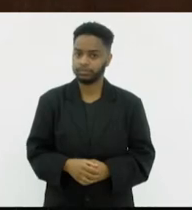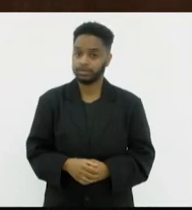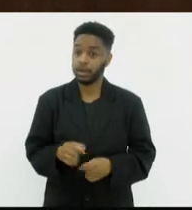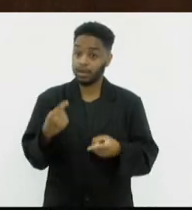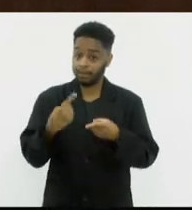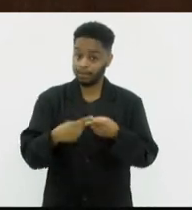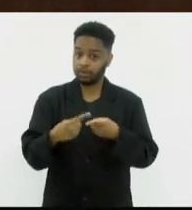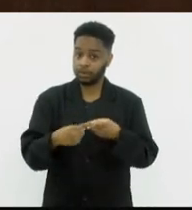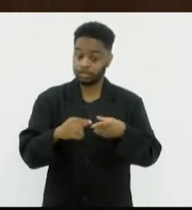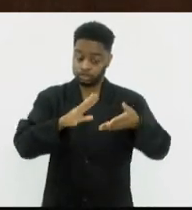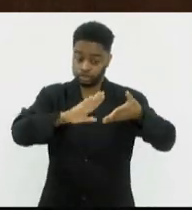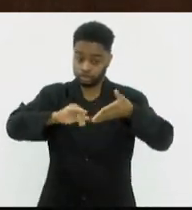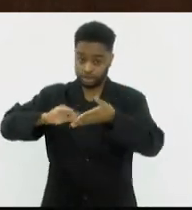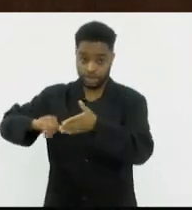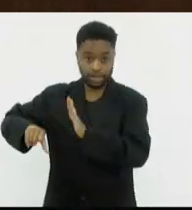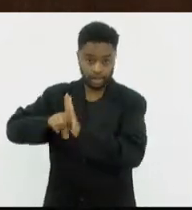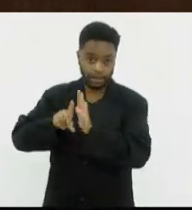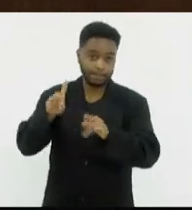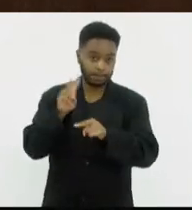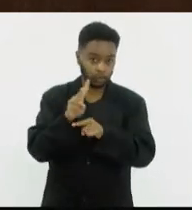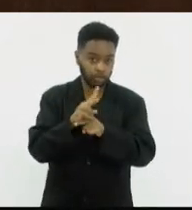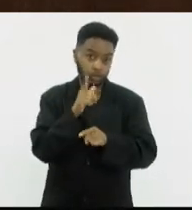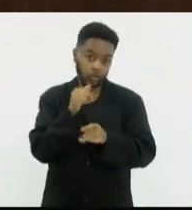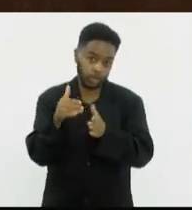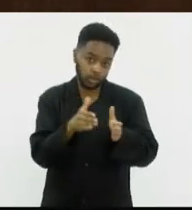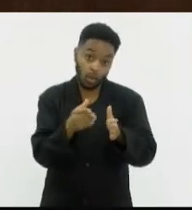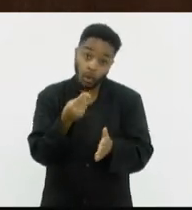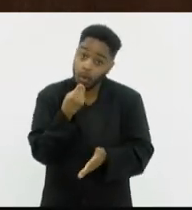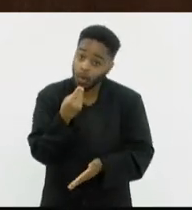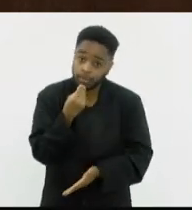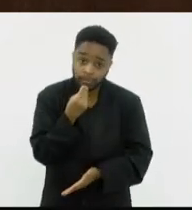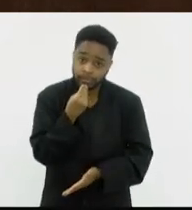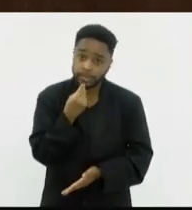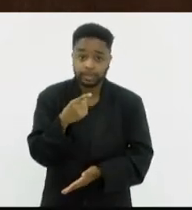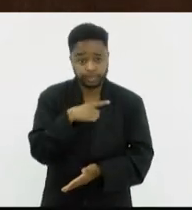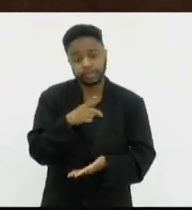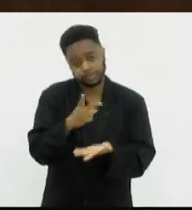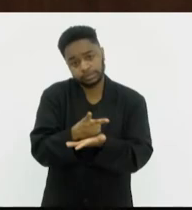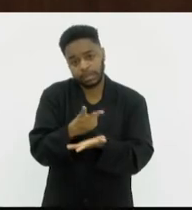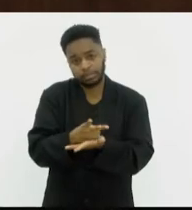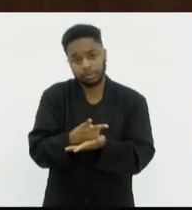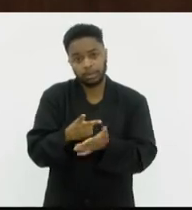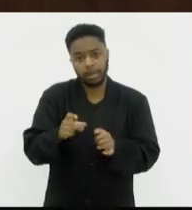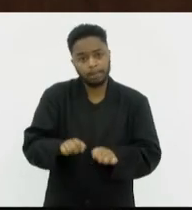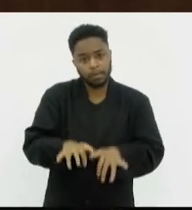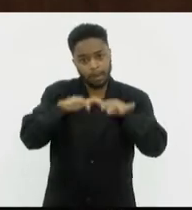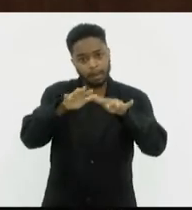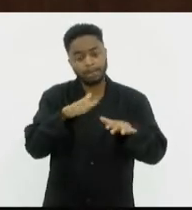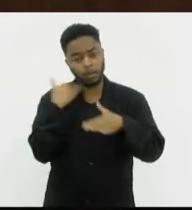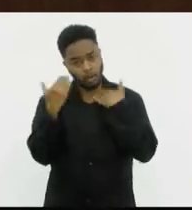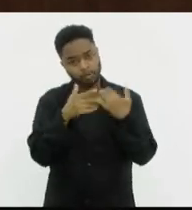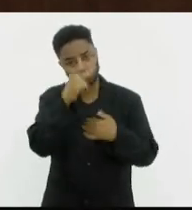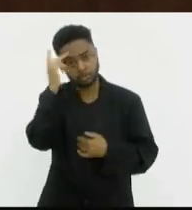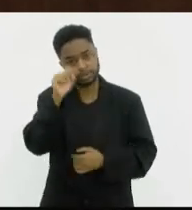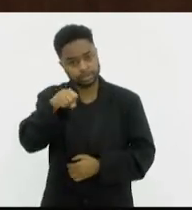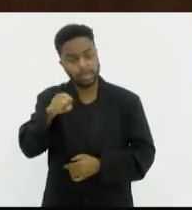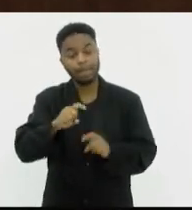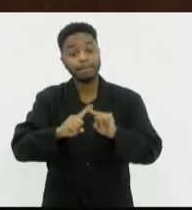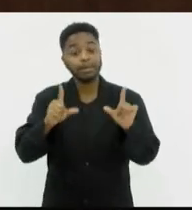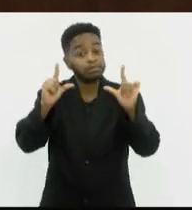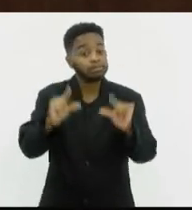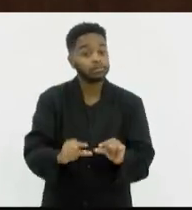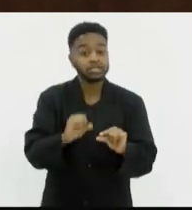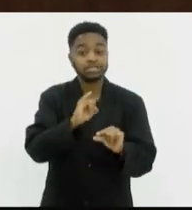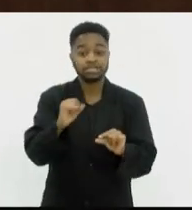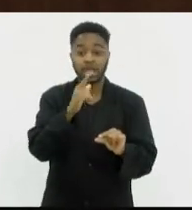Tiraram a legislação que protegia, é claro que sempre ia ter a catástrofe, ia morrer gente, mas ia morrer muito menos gente se as margens